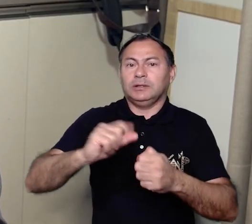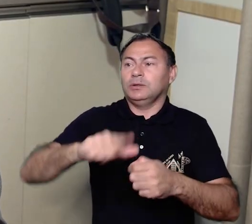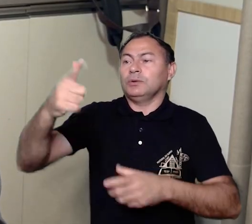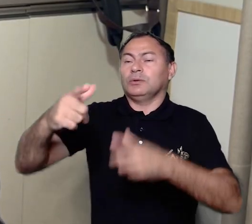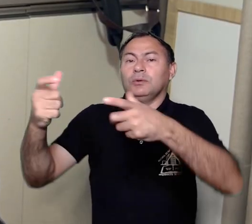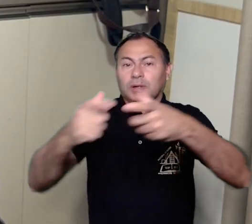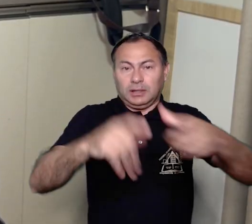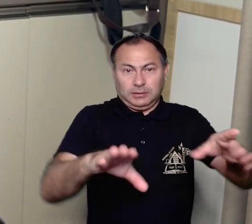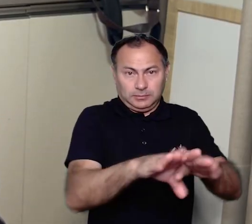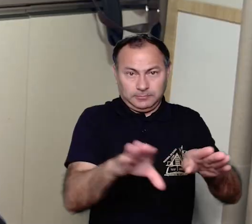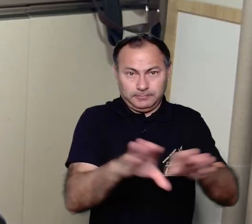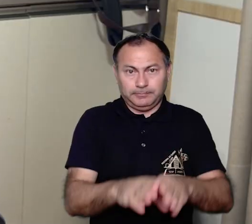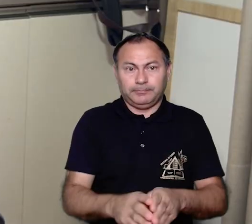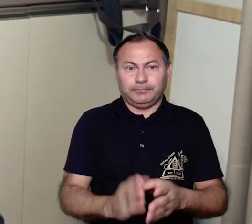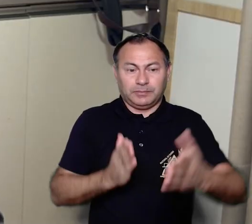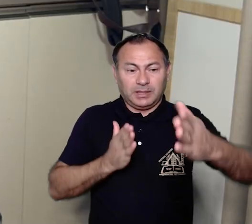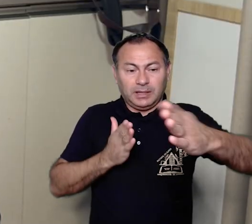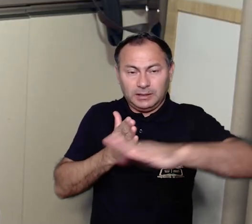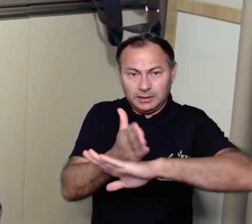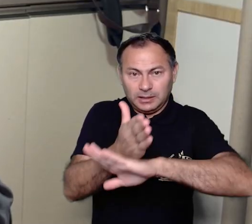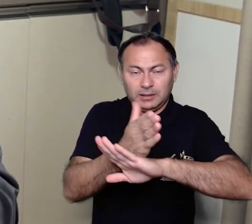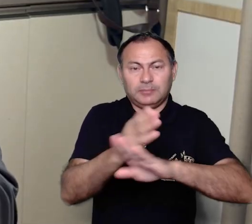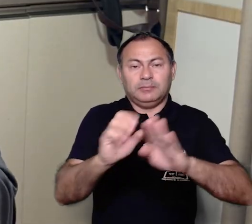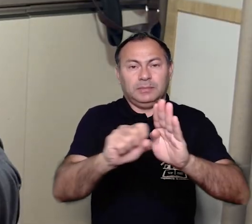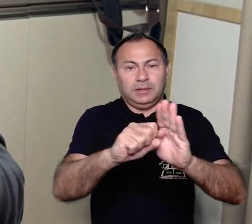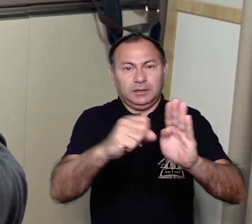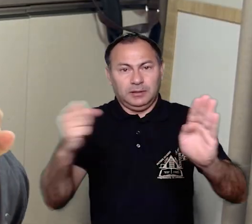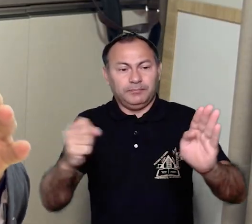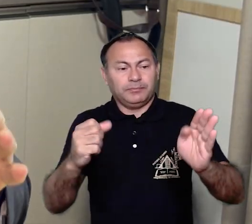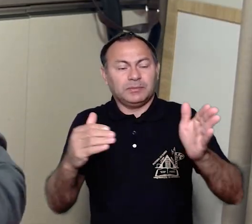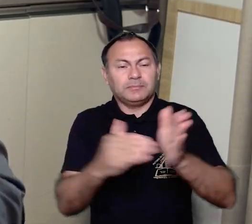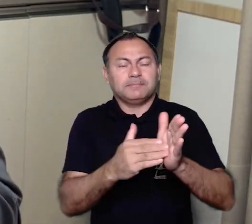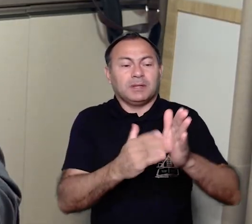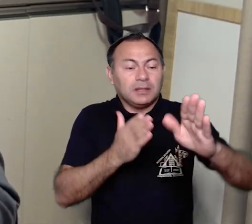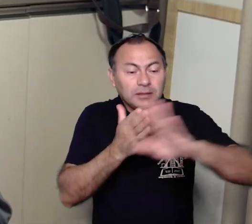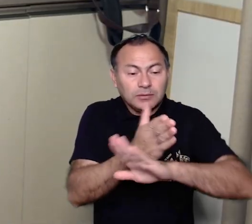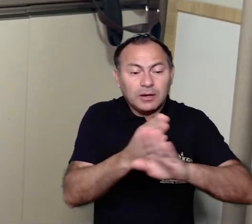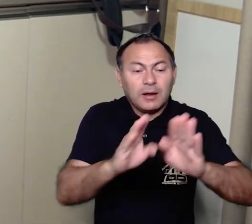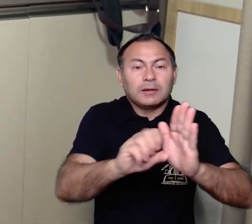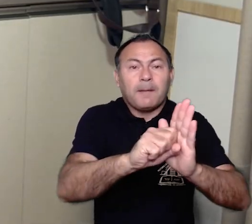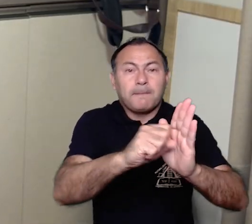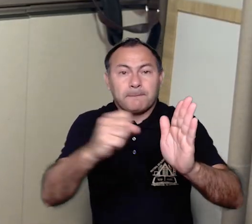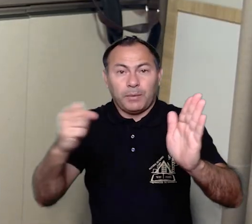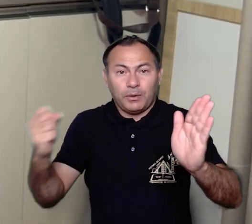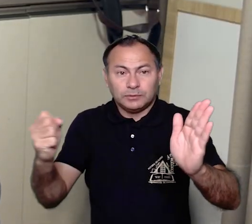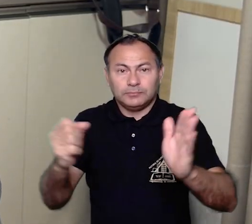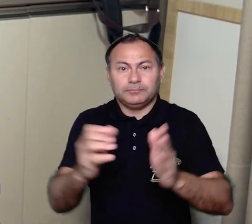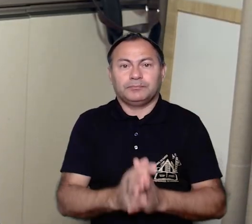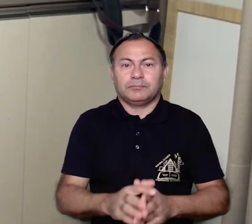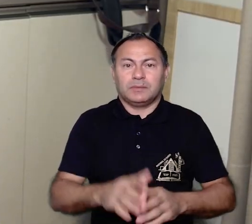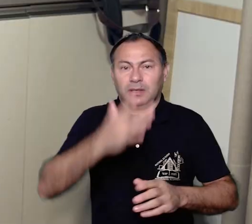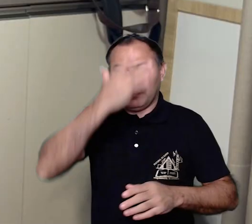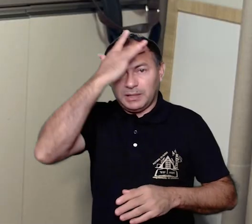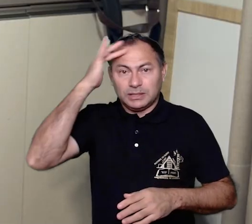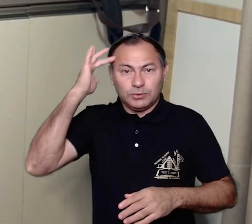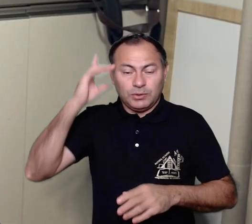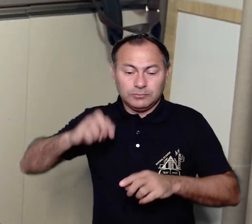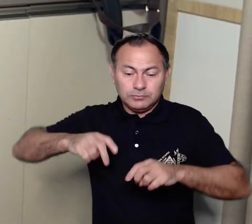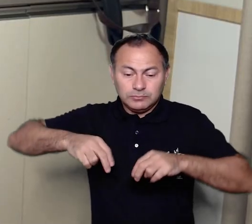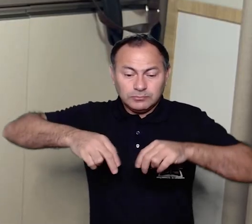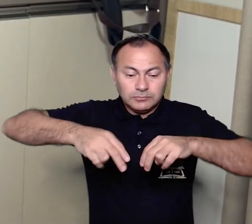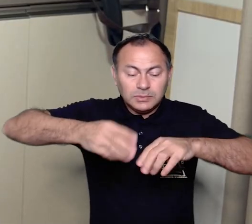outros lugares também. Ao atravessar o limiar da porta, o